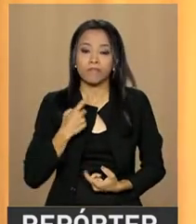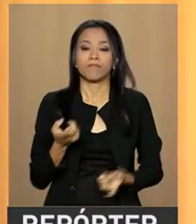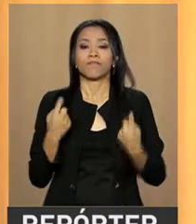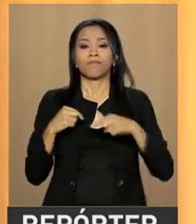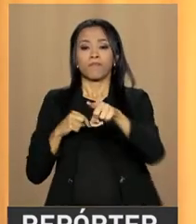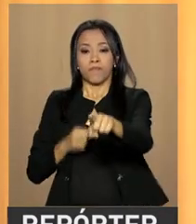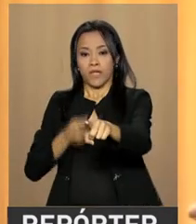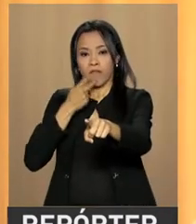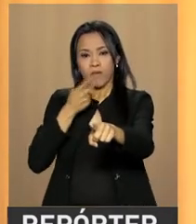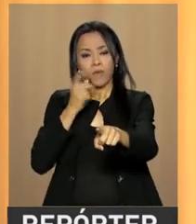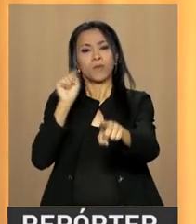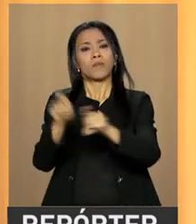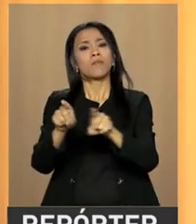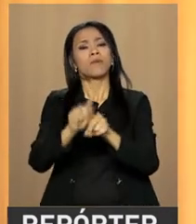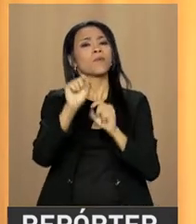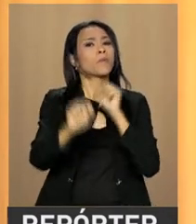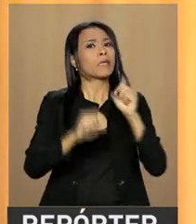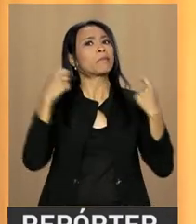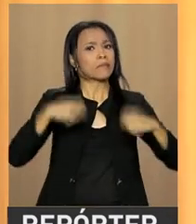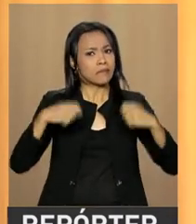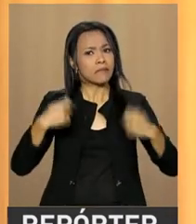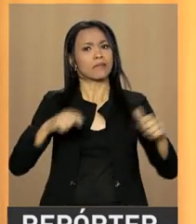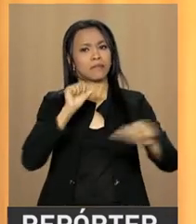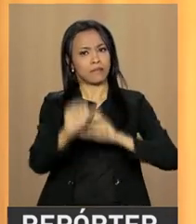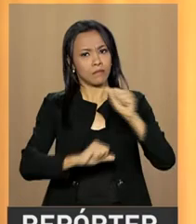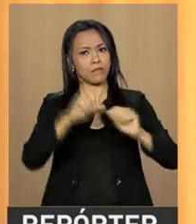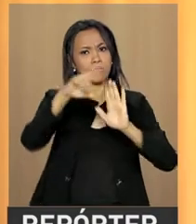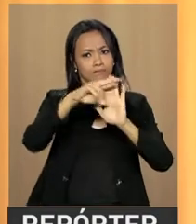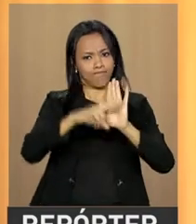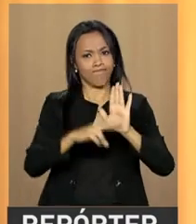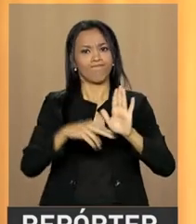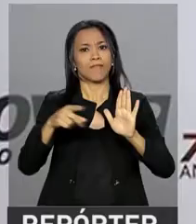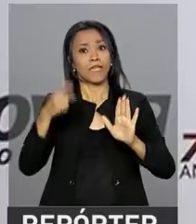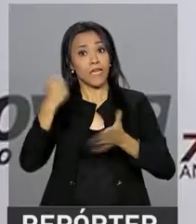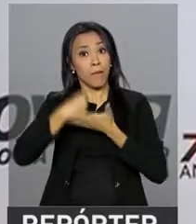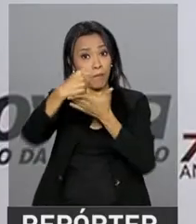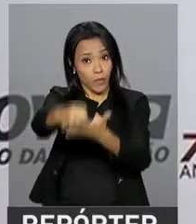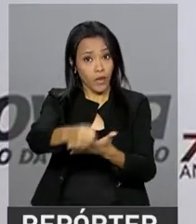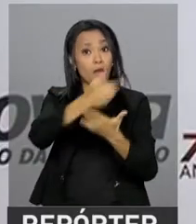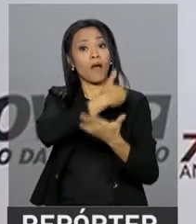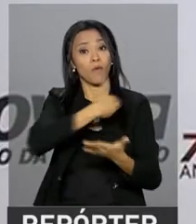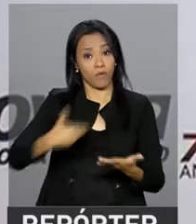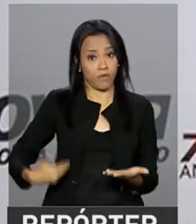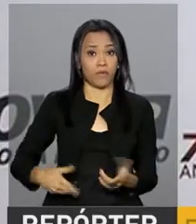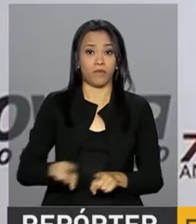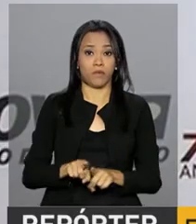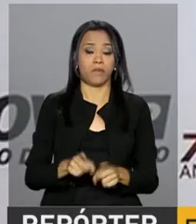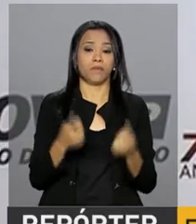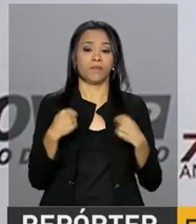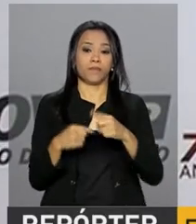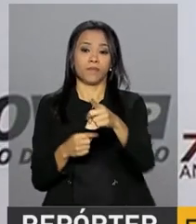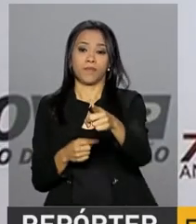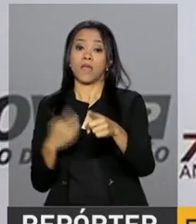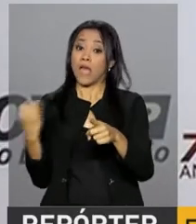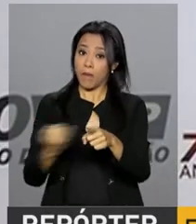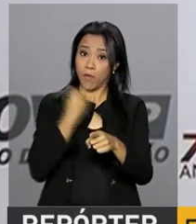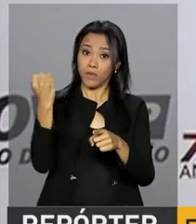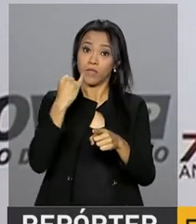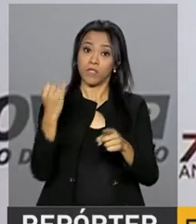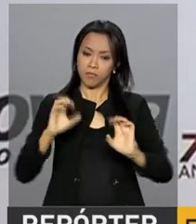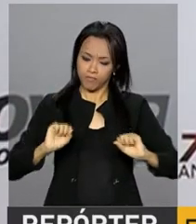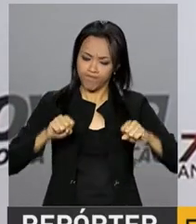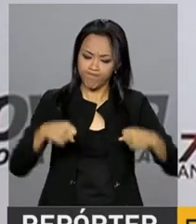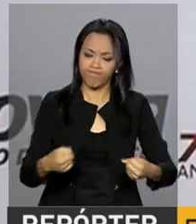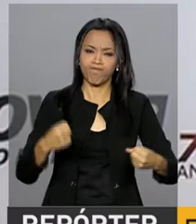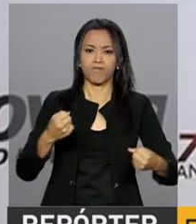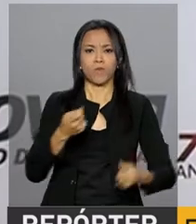Paulo reconhece a necessidade das reformas e o apoio do setor ao governo. É muito importante que nós retomemos o crescimento econômico